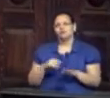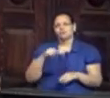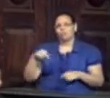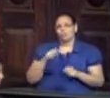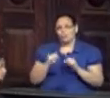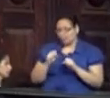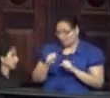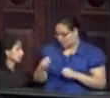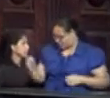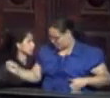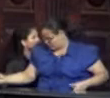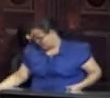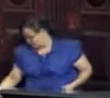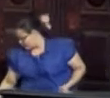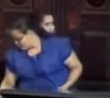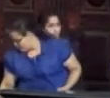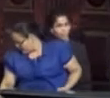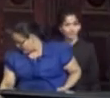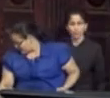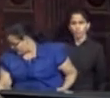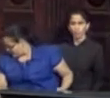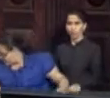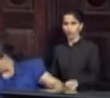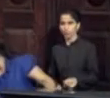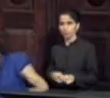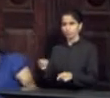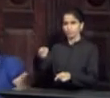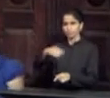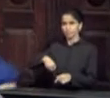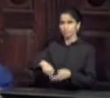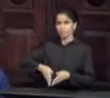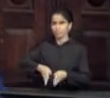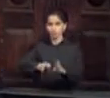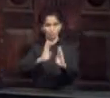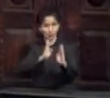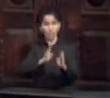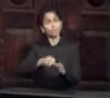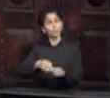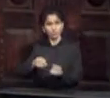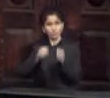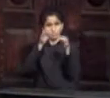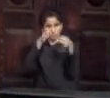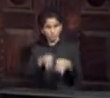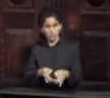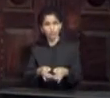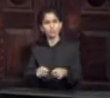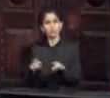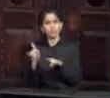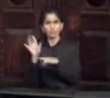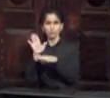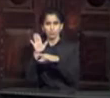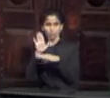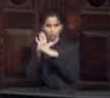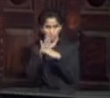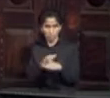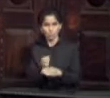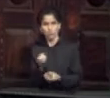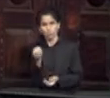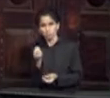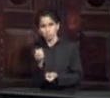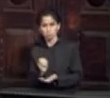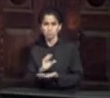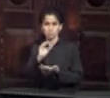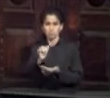nós possamos caminhar por aquilo que é certo, na necessidade de ter, sim, incentivos fiscais que sejam justos para